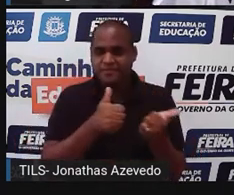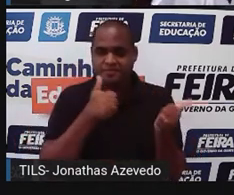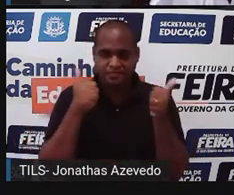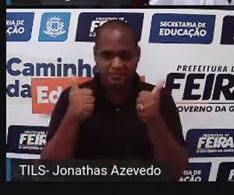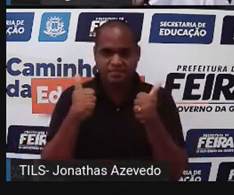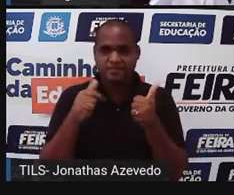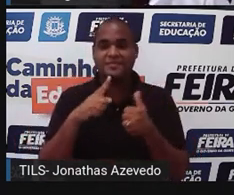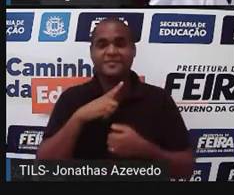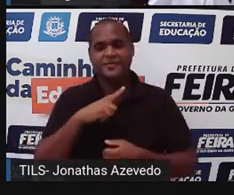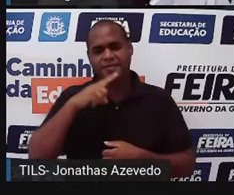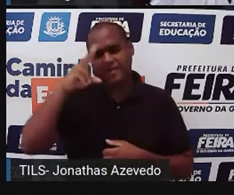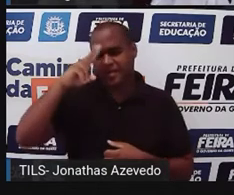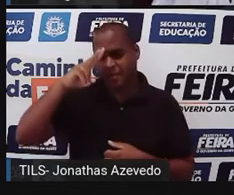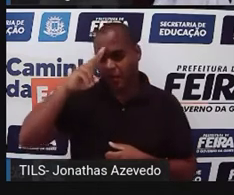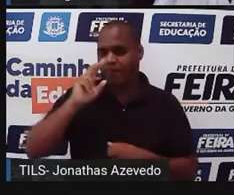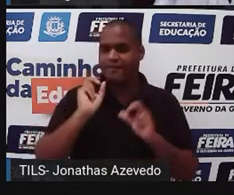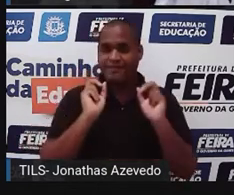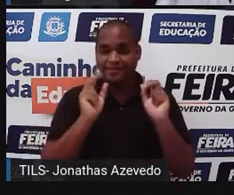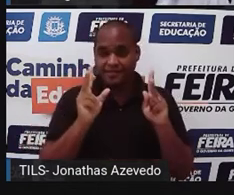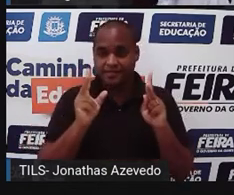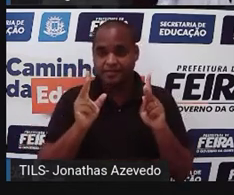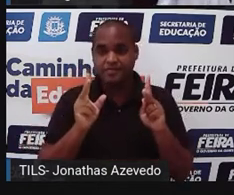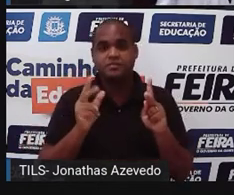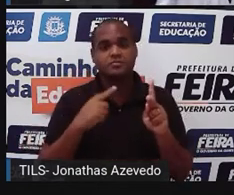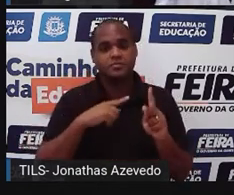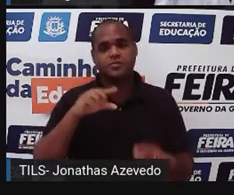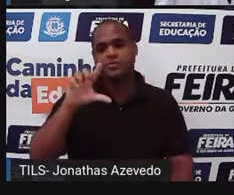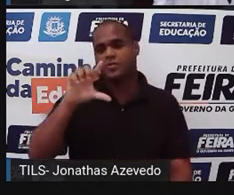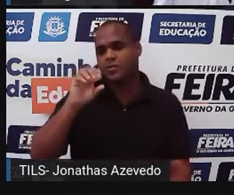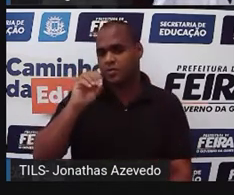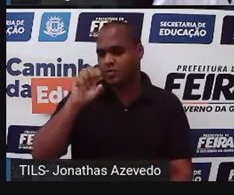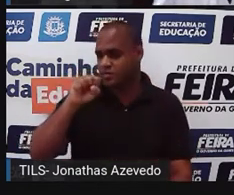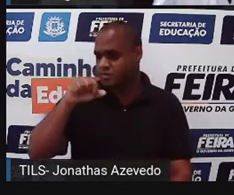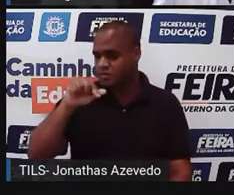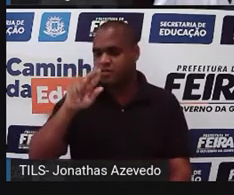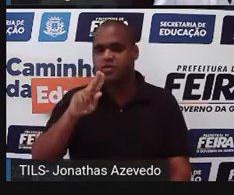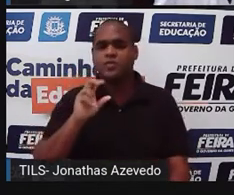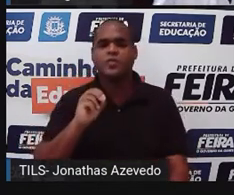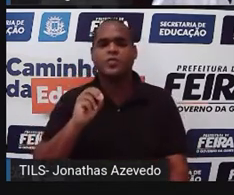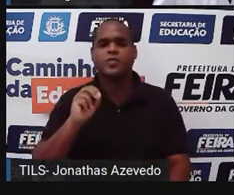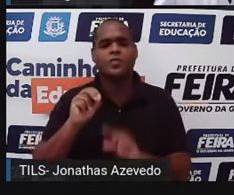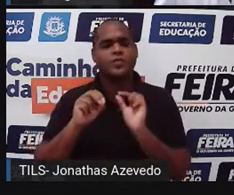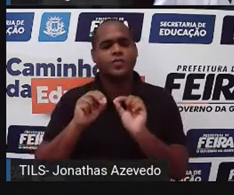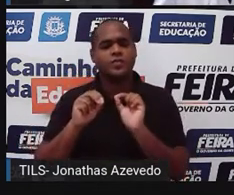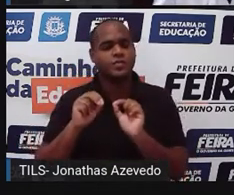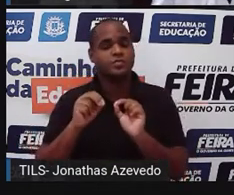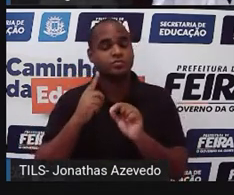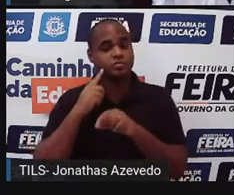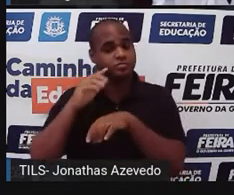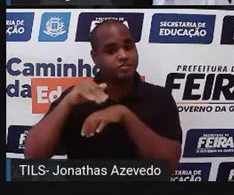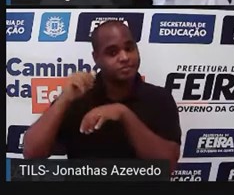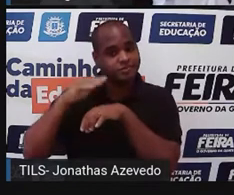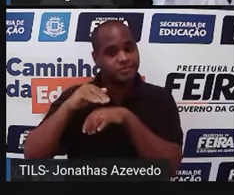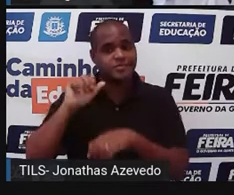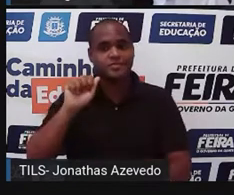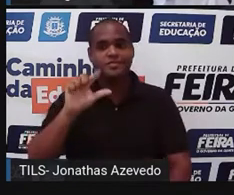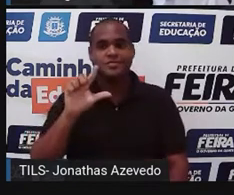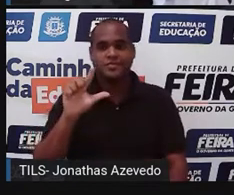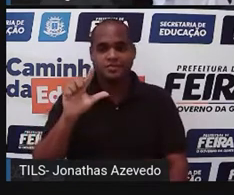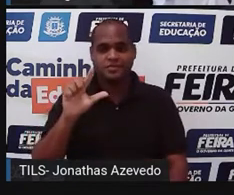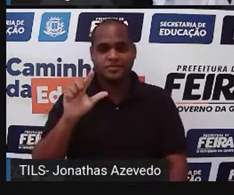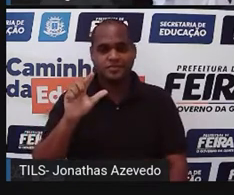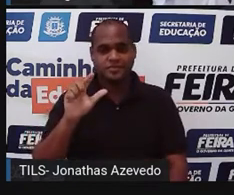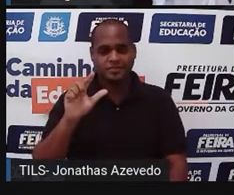lembrou Ok losangos como é que calcula a área de losangos eu chamei ali de ar L